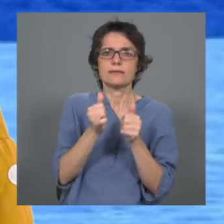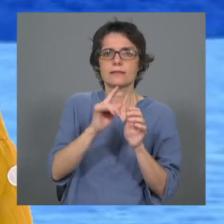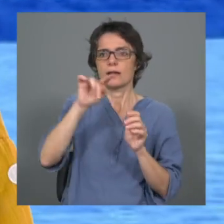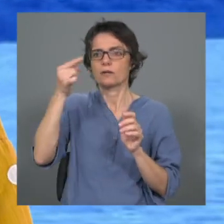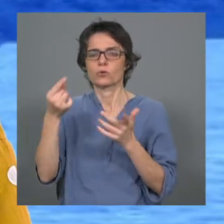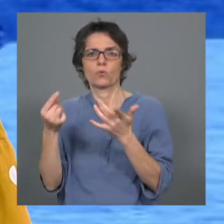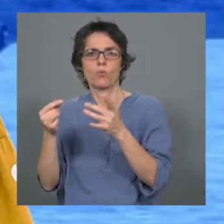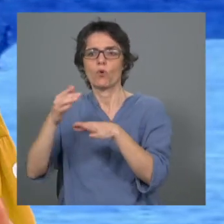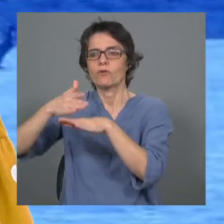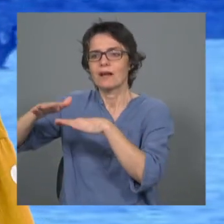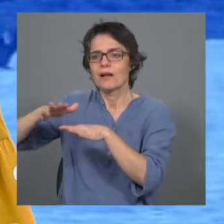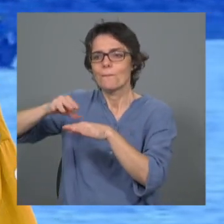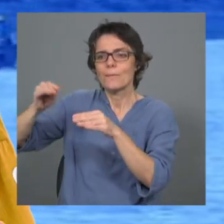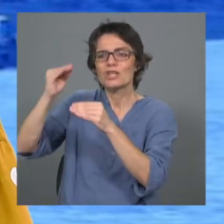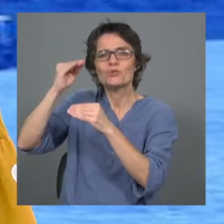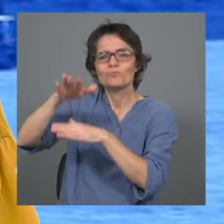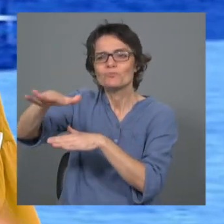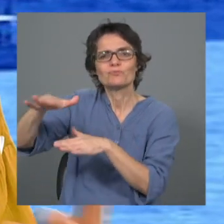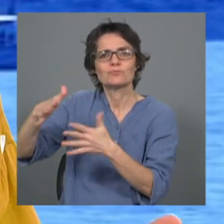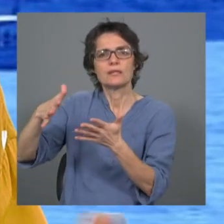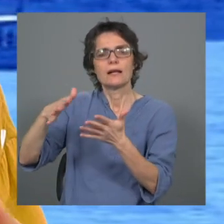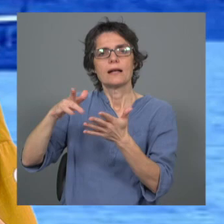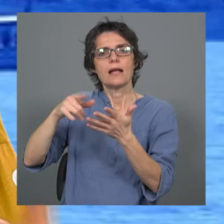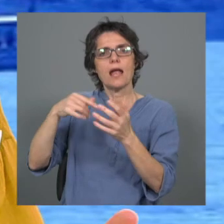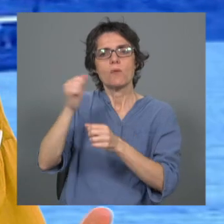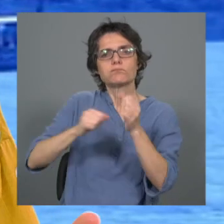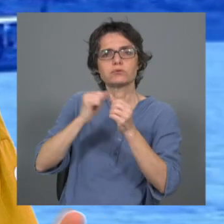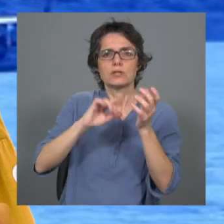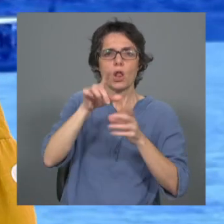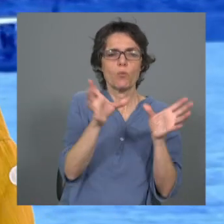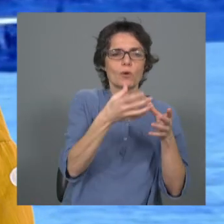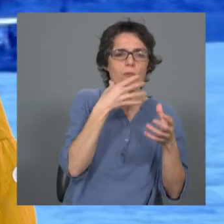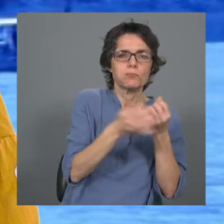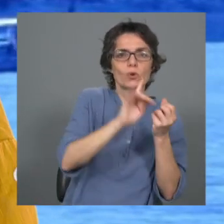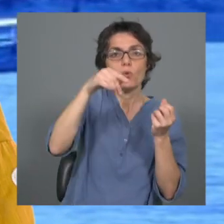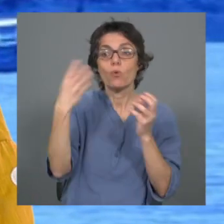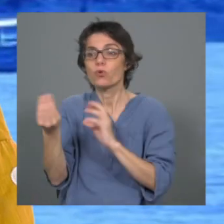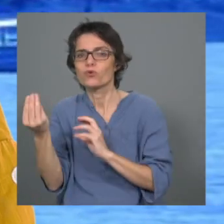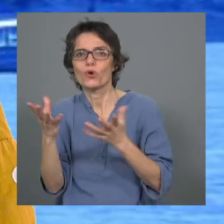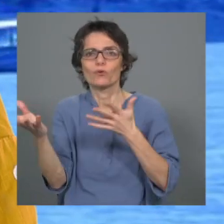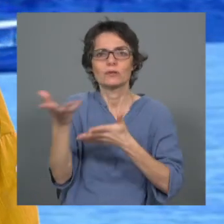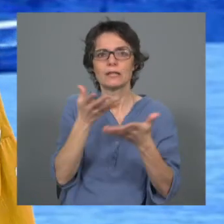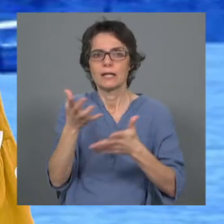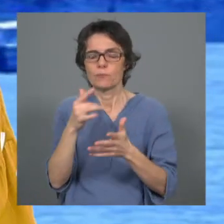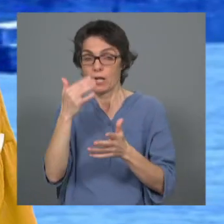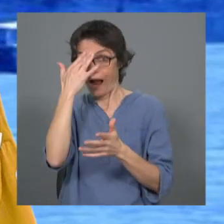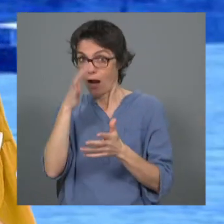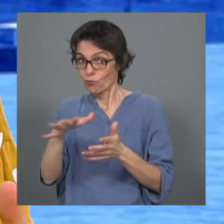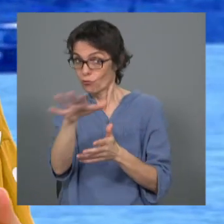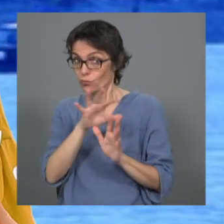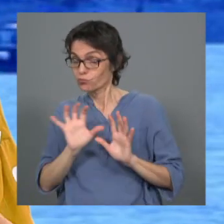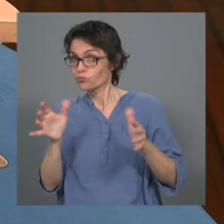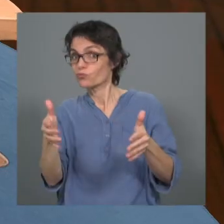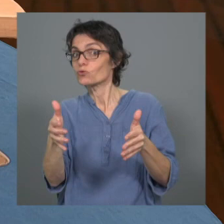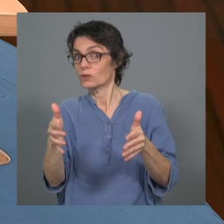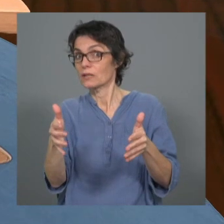jovens, um conjunto de movimentos e de institutos também, que apesar de toda